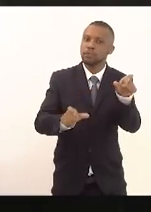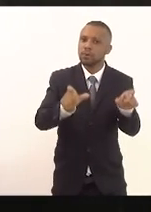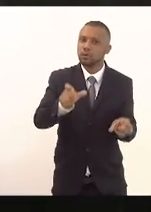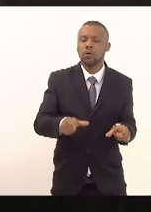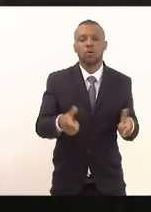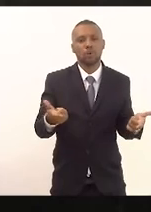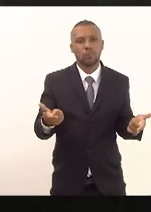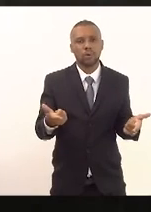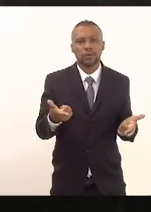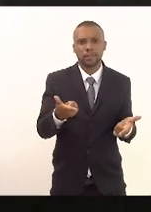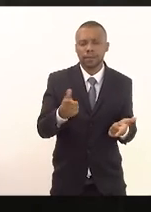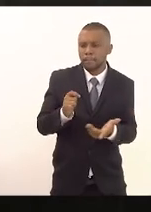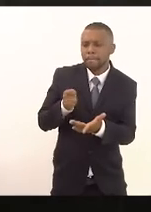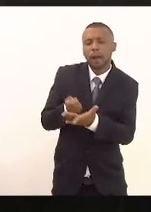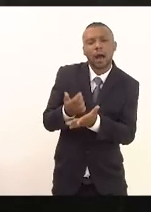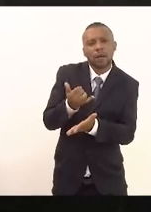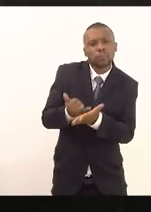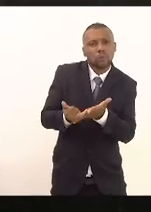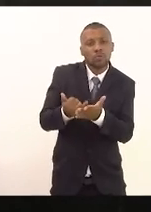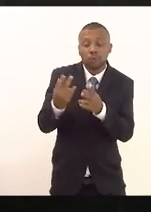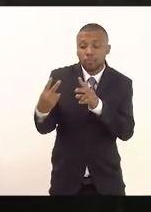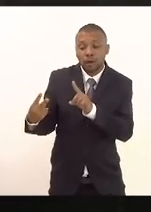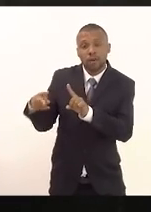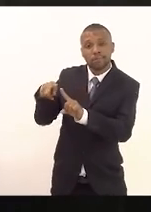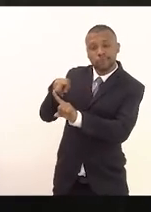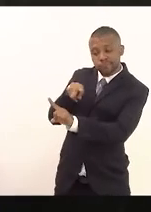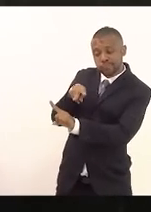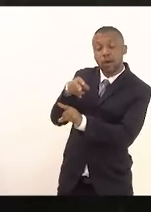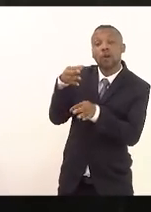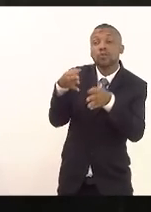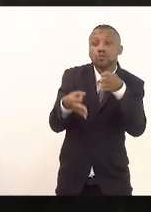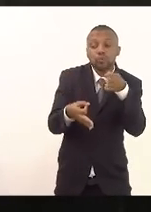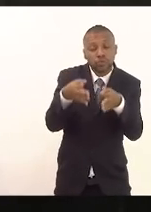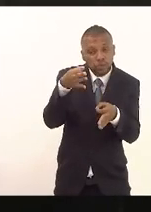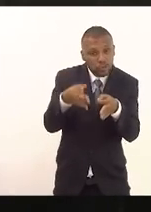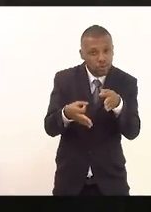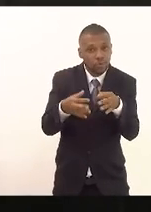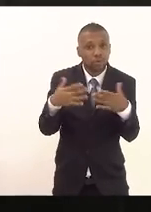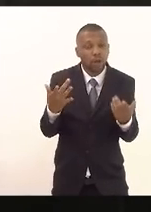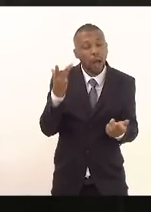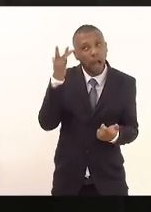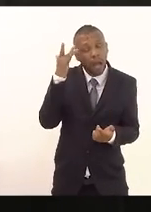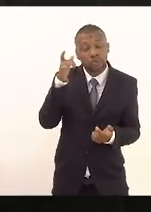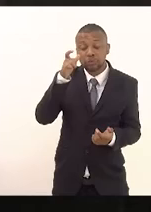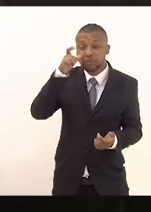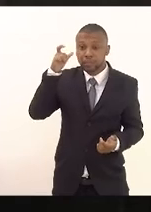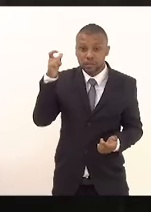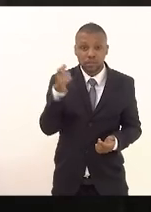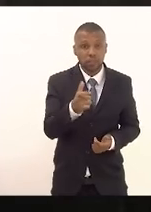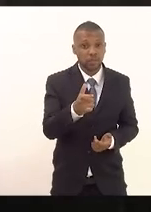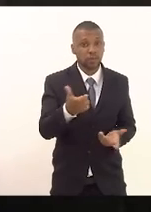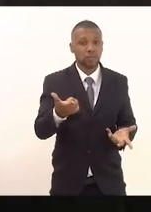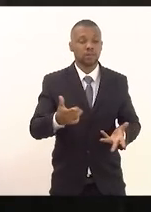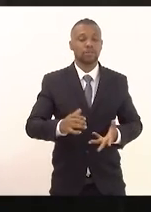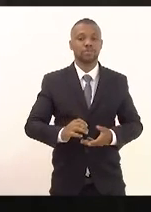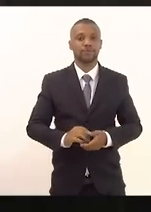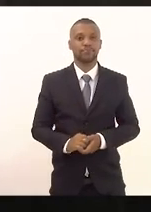sob o ponto de vista jurídico Deputado eu acho muito interessante